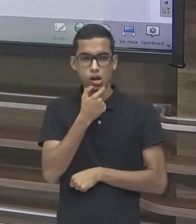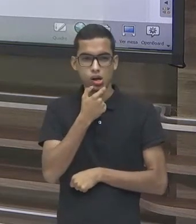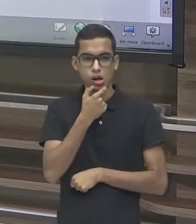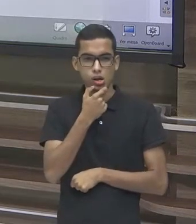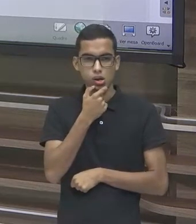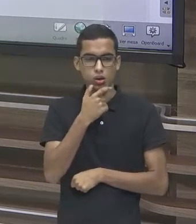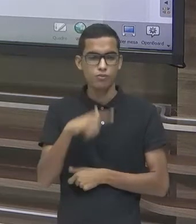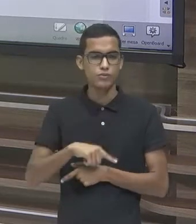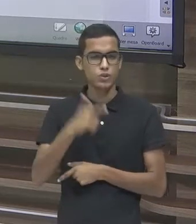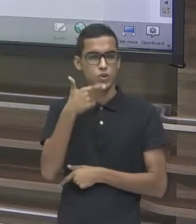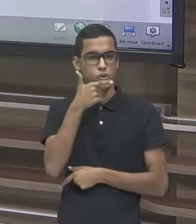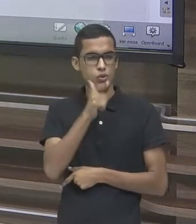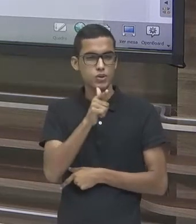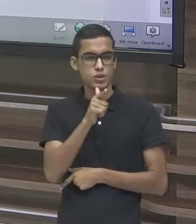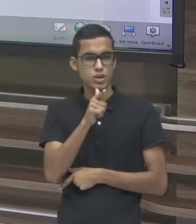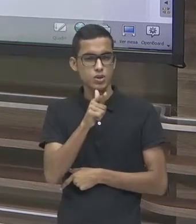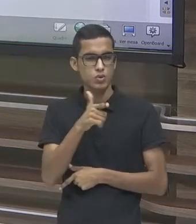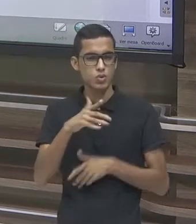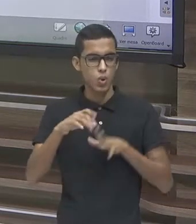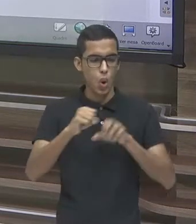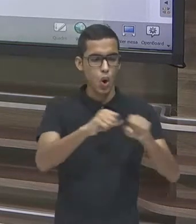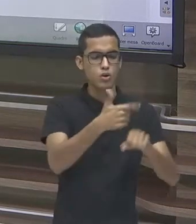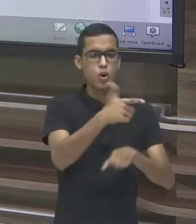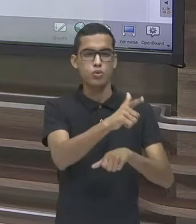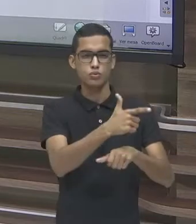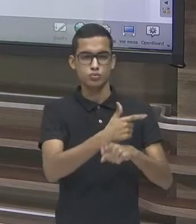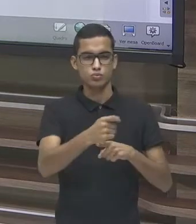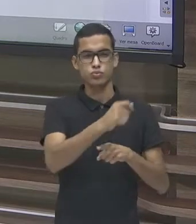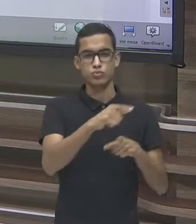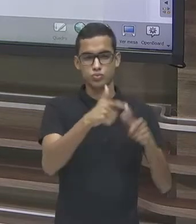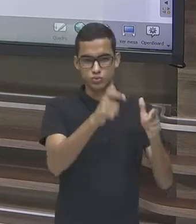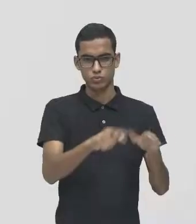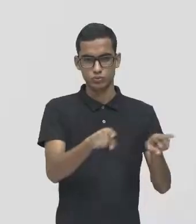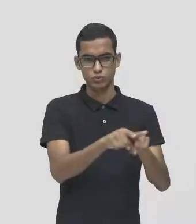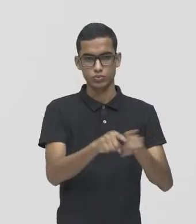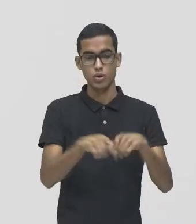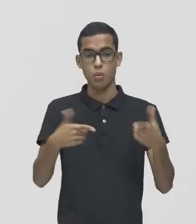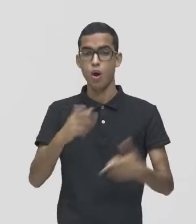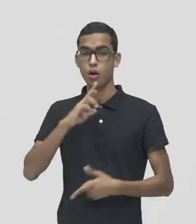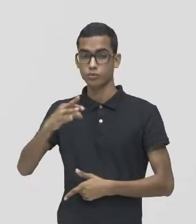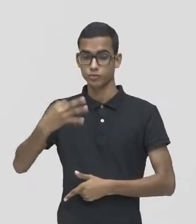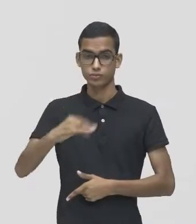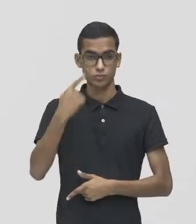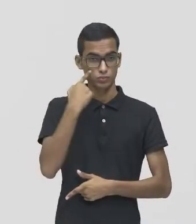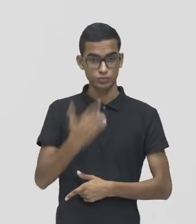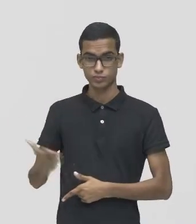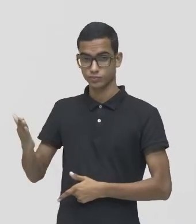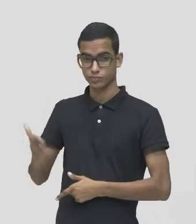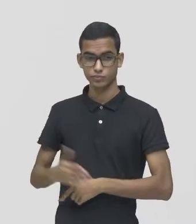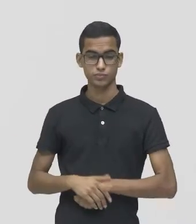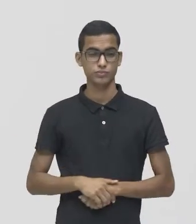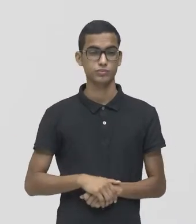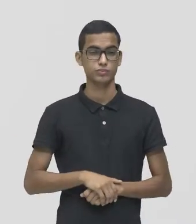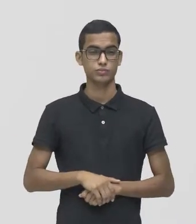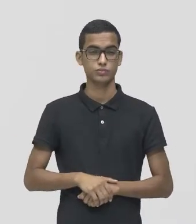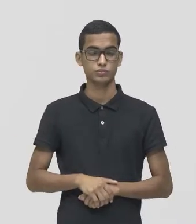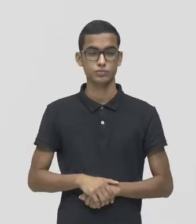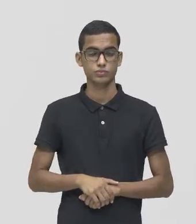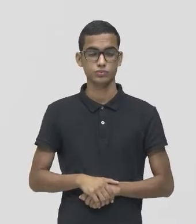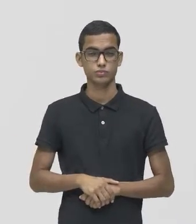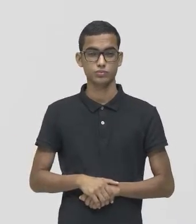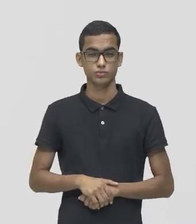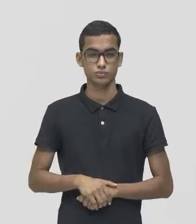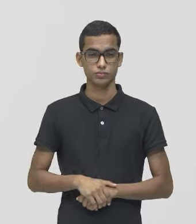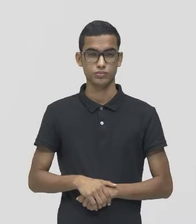ou a expansão para o Oeste. Vamos, então, verificar qual é a resposta correta. Então, a resposta correta para os